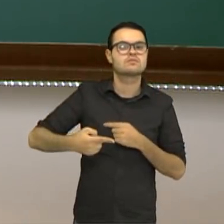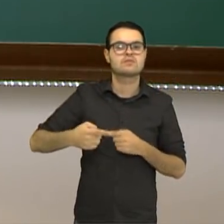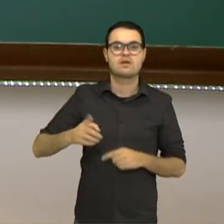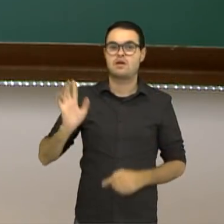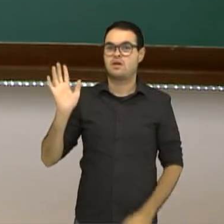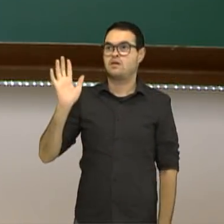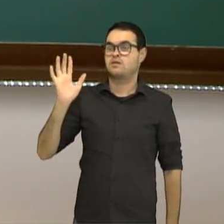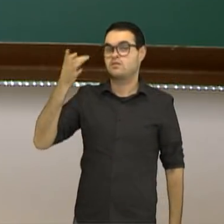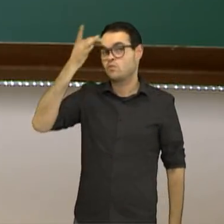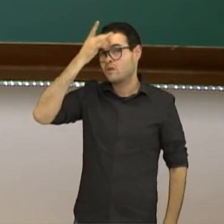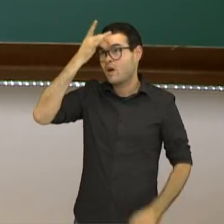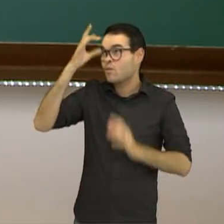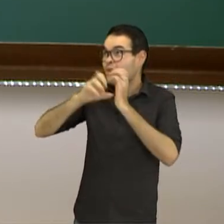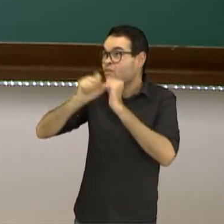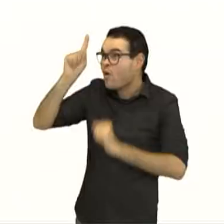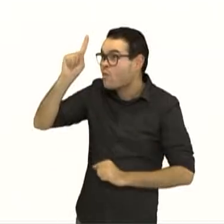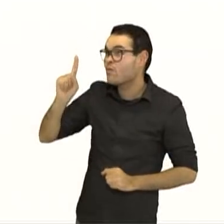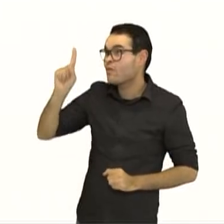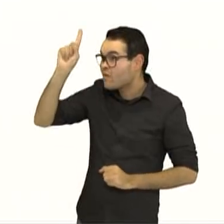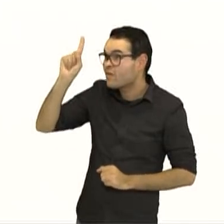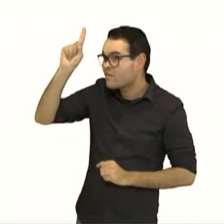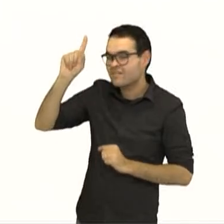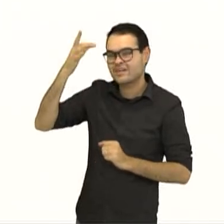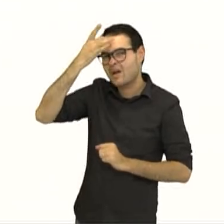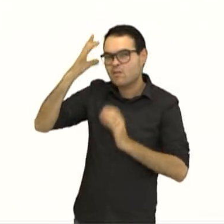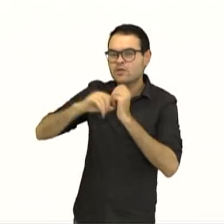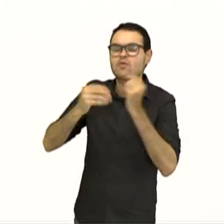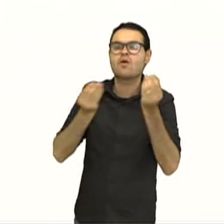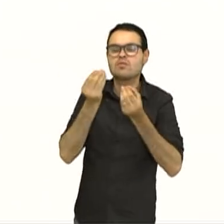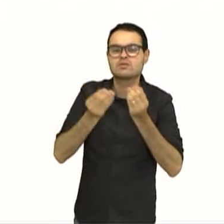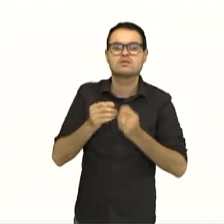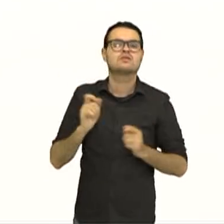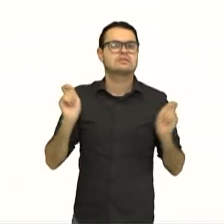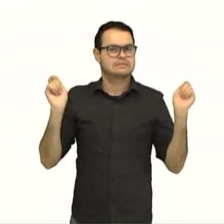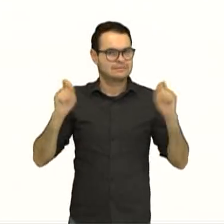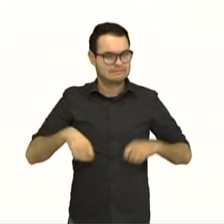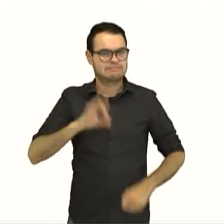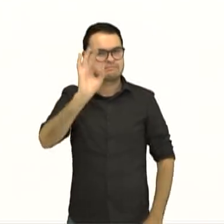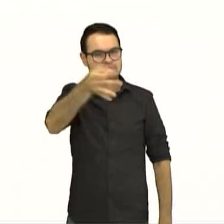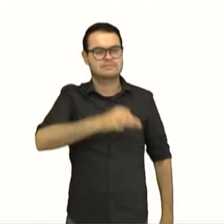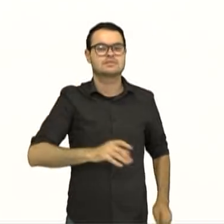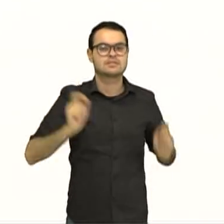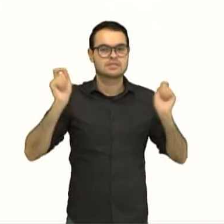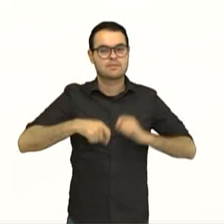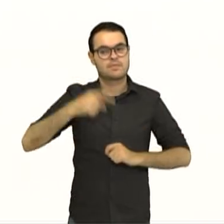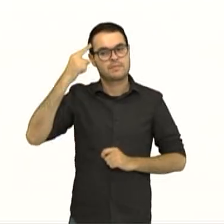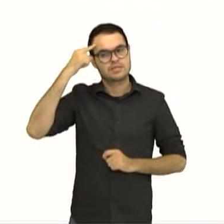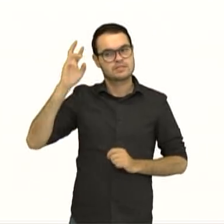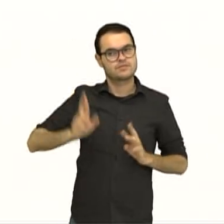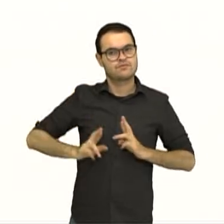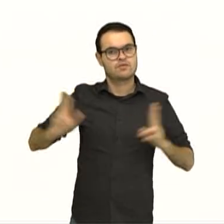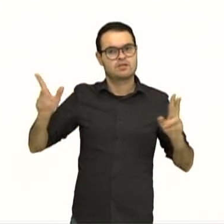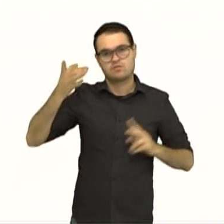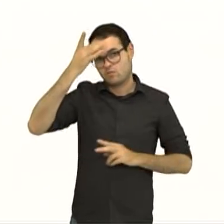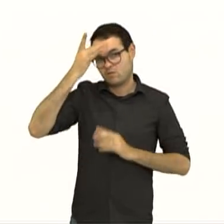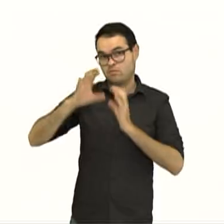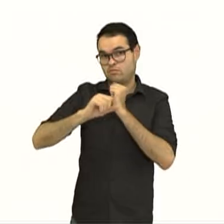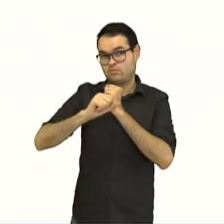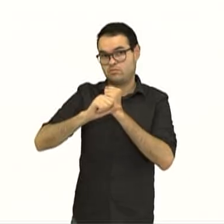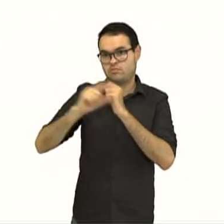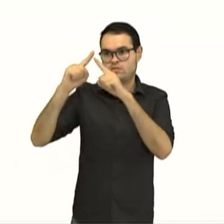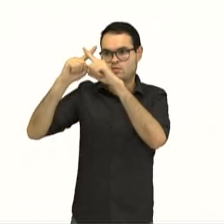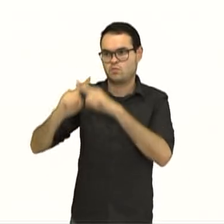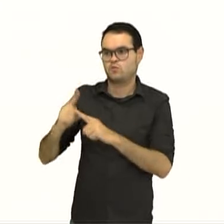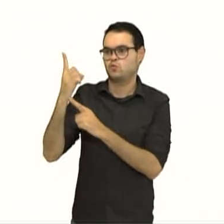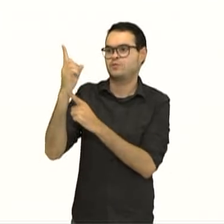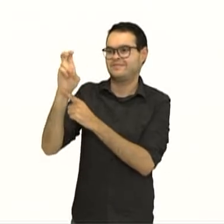E o cálculo mental, professora? É verdade. Eu posso pensar uma estratégia de cálculo mental diferente. Eu vou pensar na tabuada do 15?